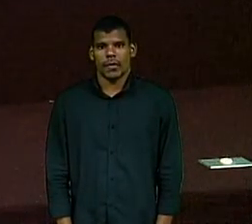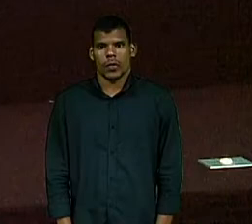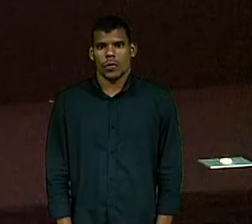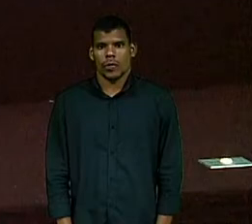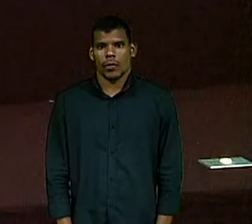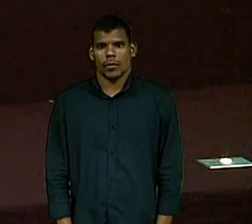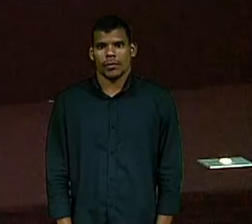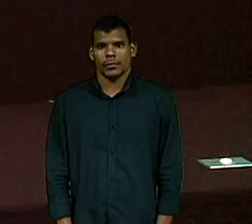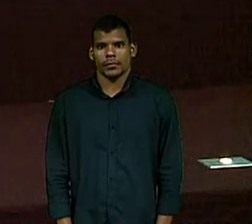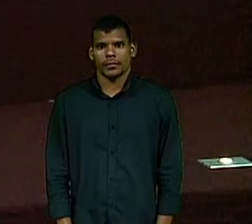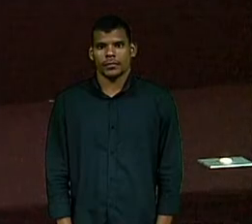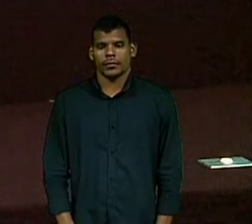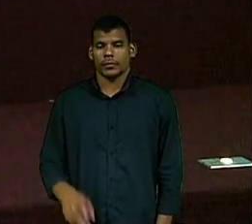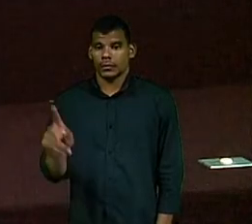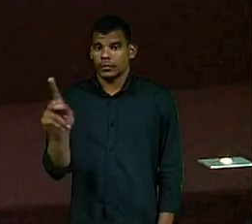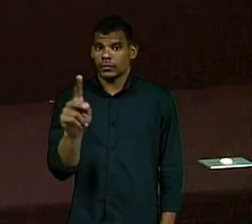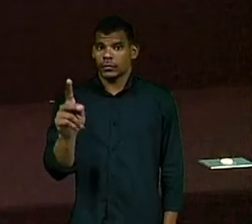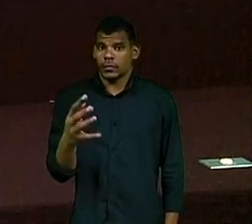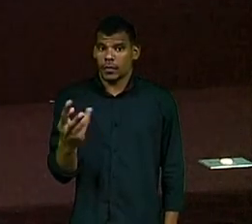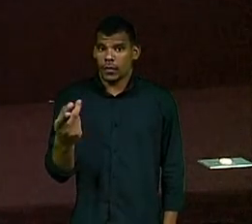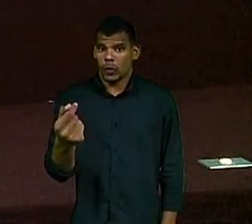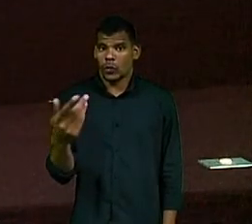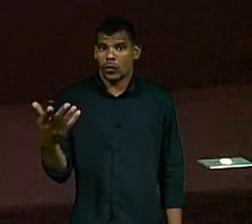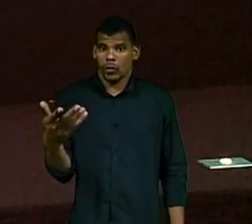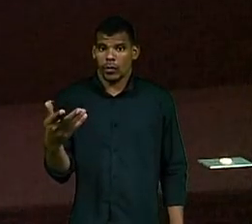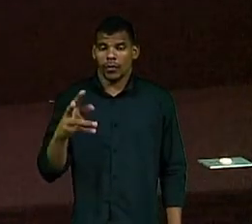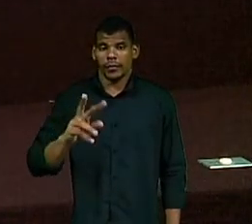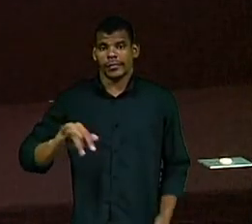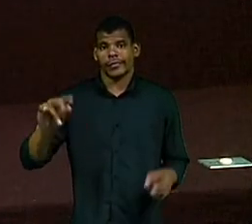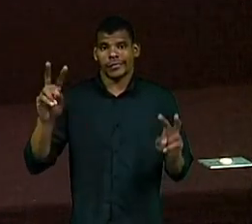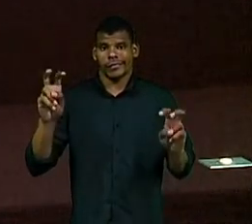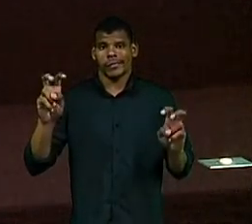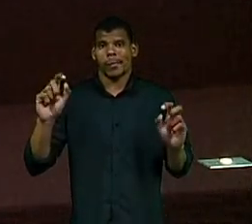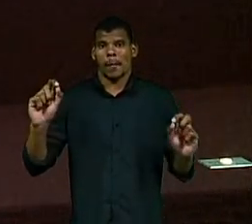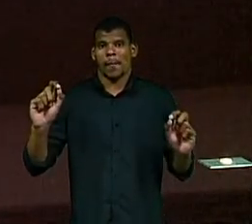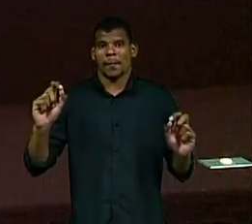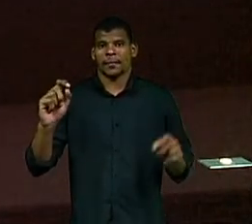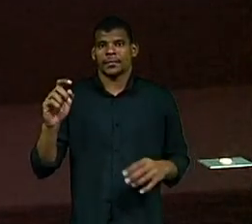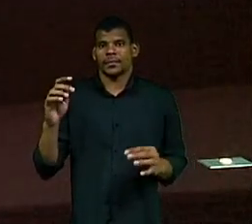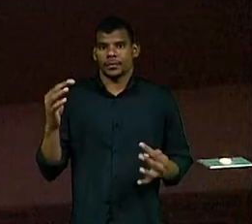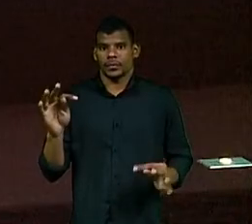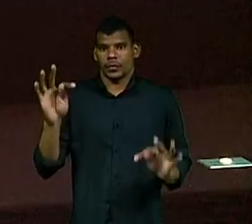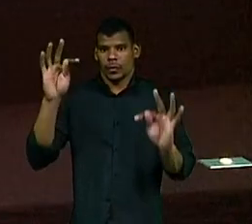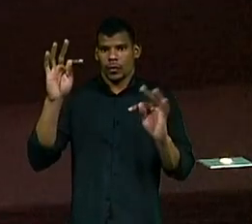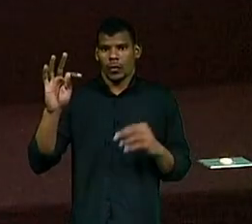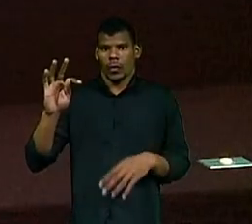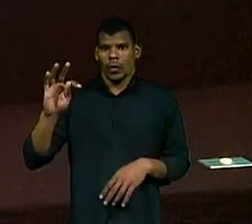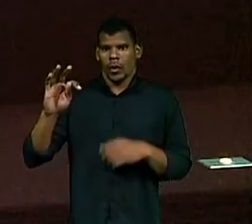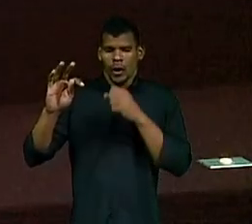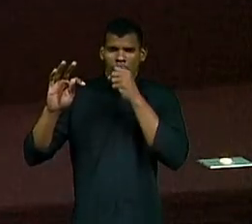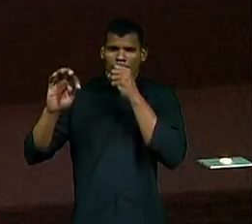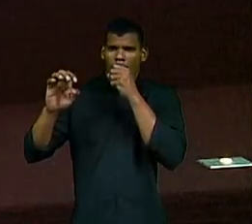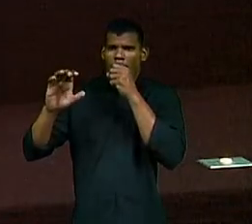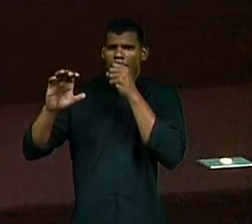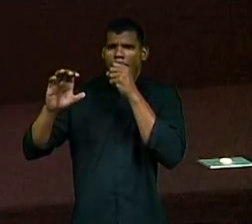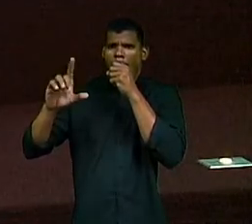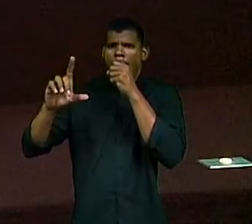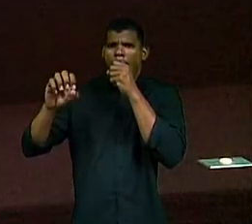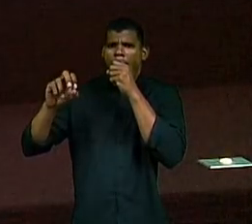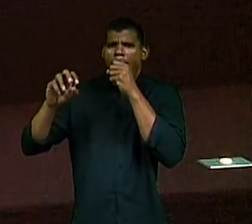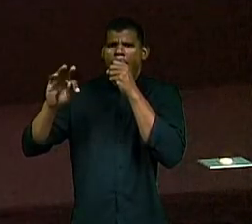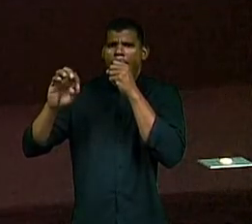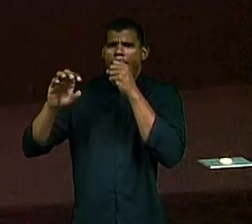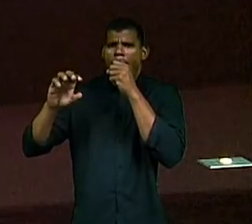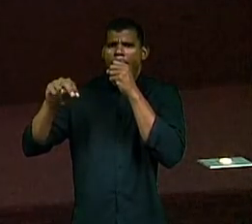assim professorzão com certeza vai dar aqui hoje qual é o assunto cai não cai não despenca e repertório para